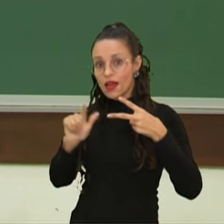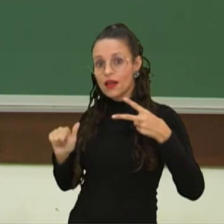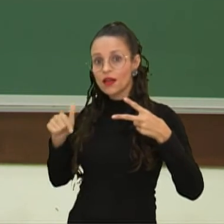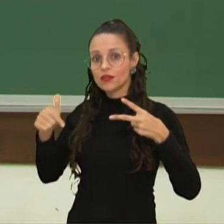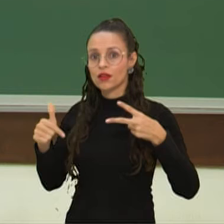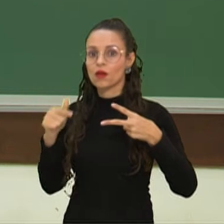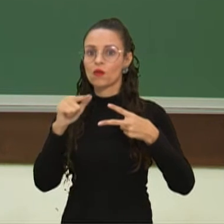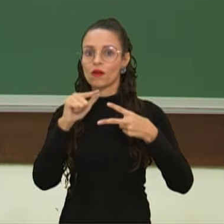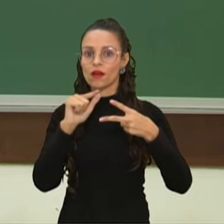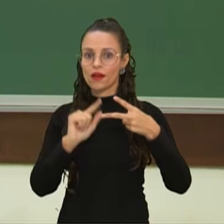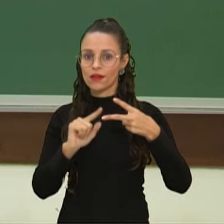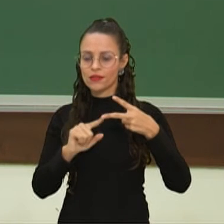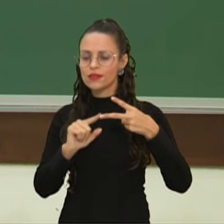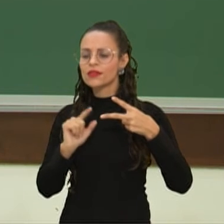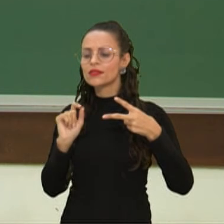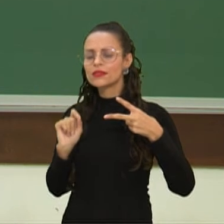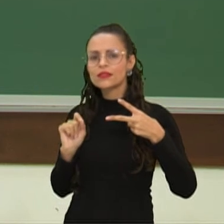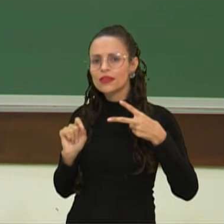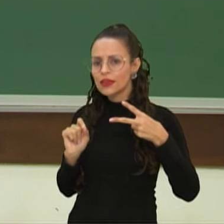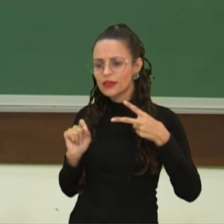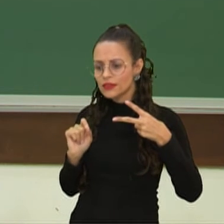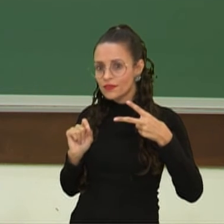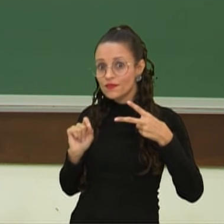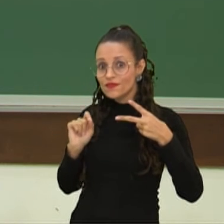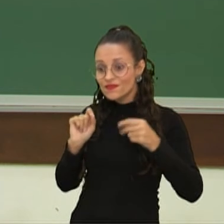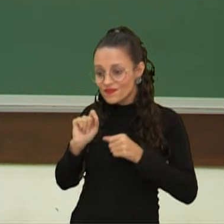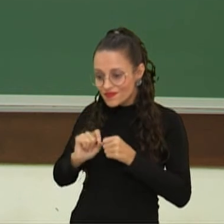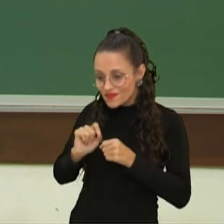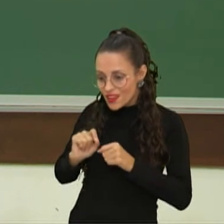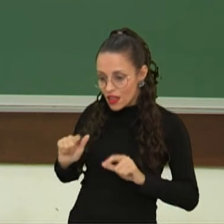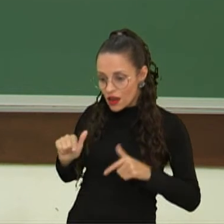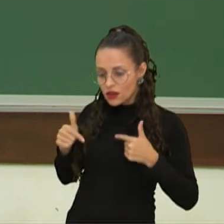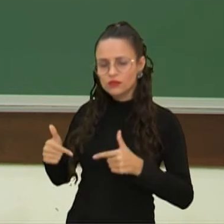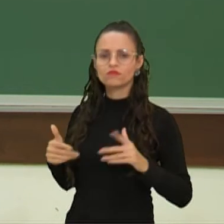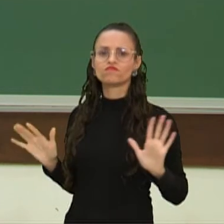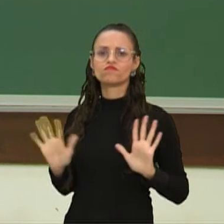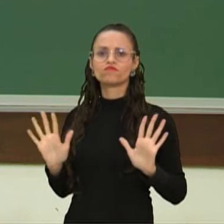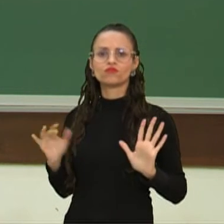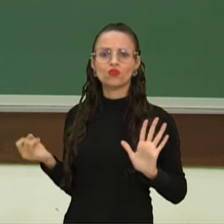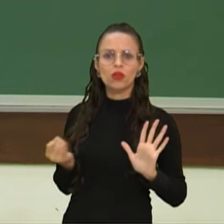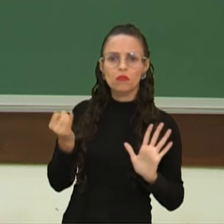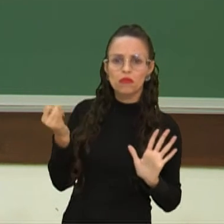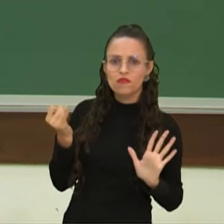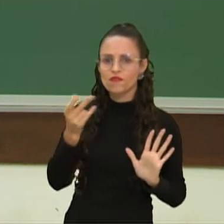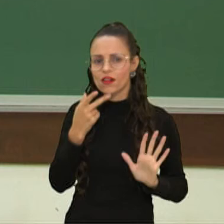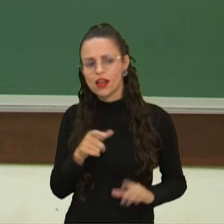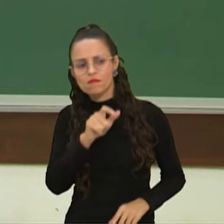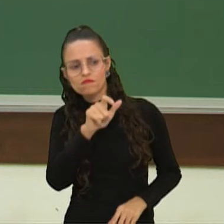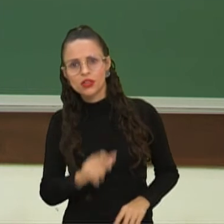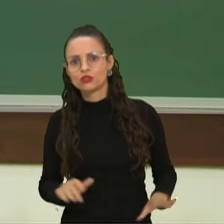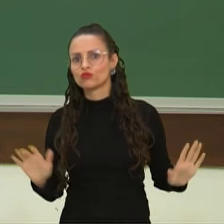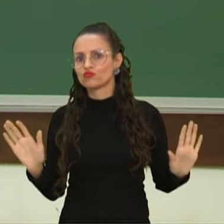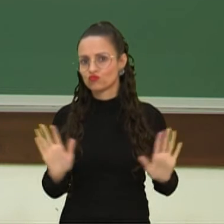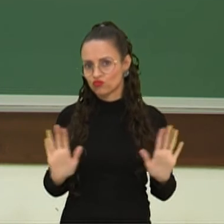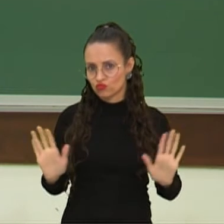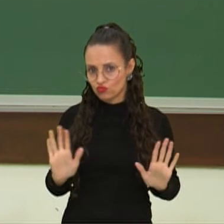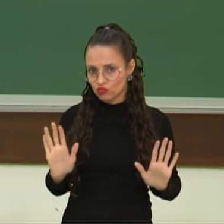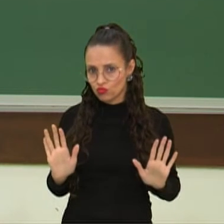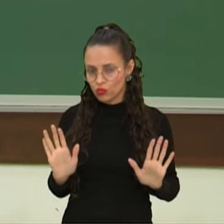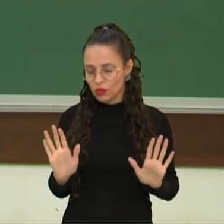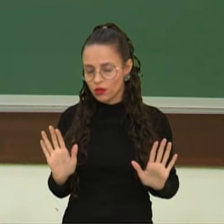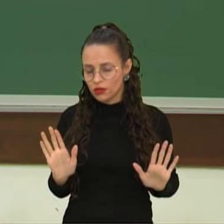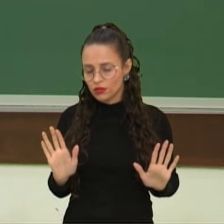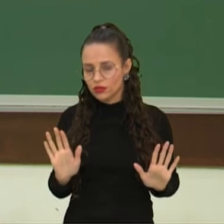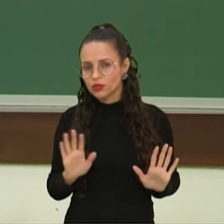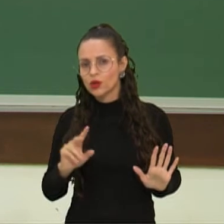passiva, quem fez a ação ou não é importante de ser mencionado, seja lá qual for a razão, né, ou você